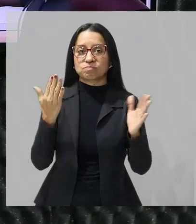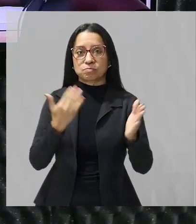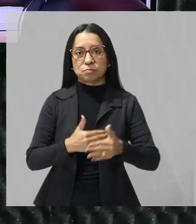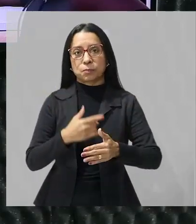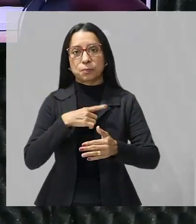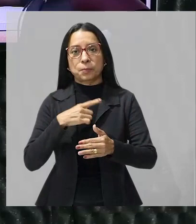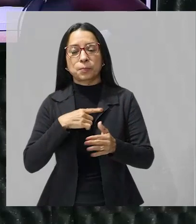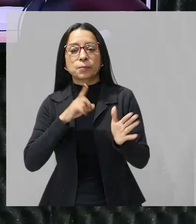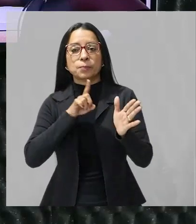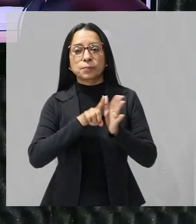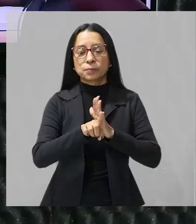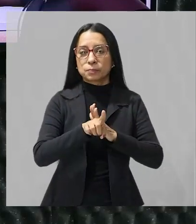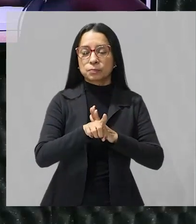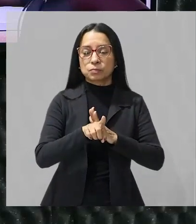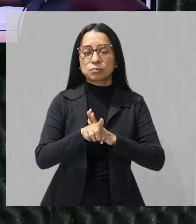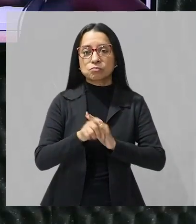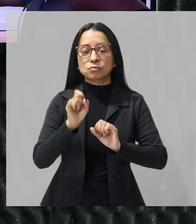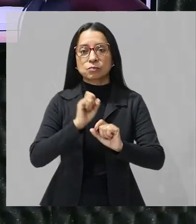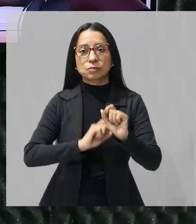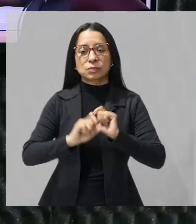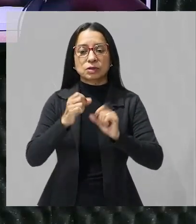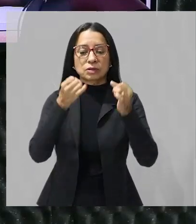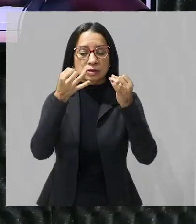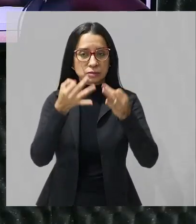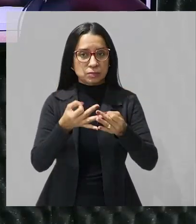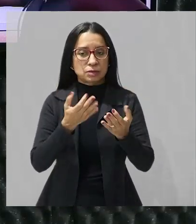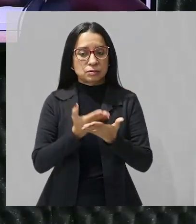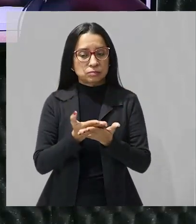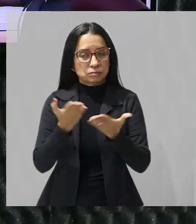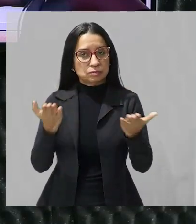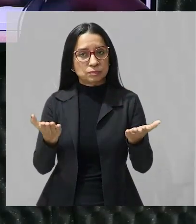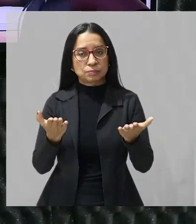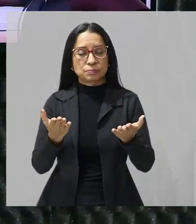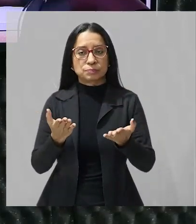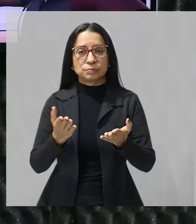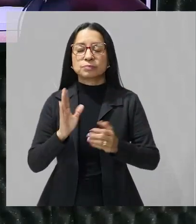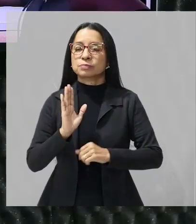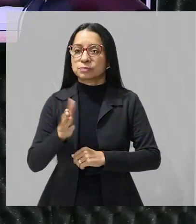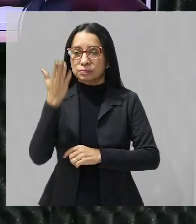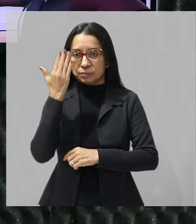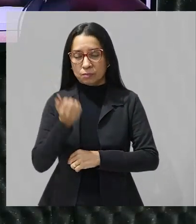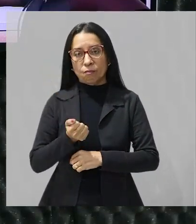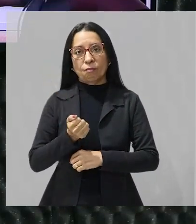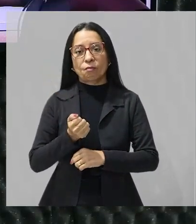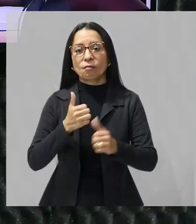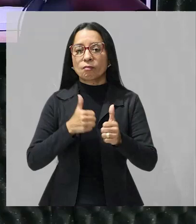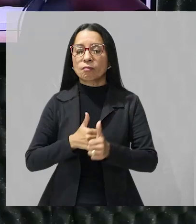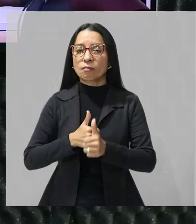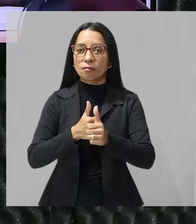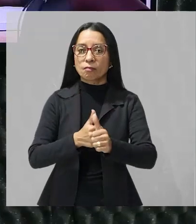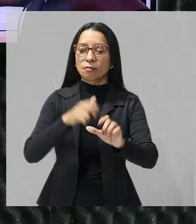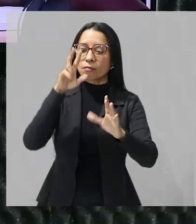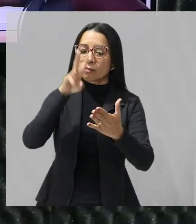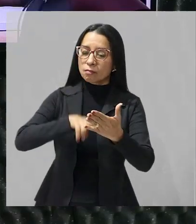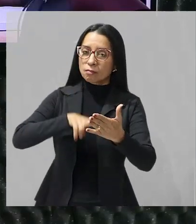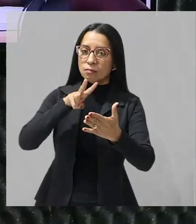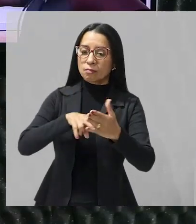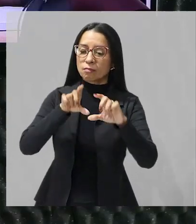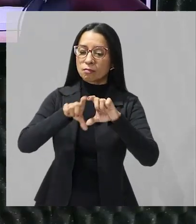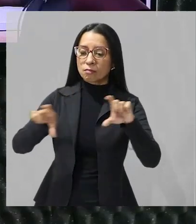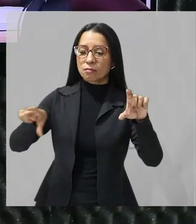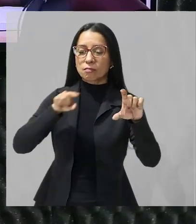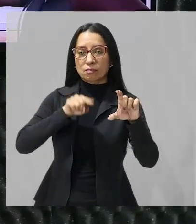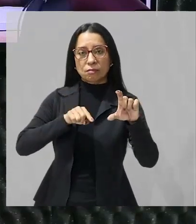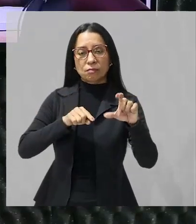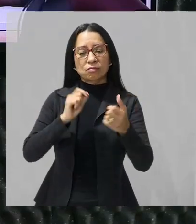trouxemos questões deles, tá? Para comentarmos aqui para vocês. Então, já sabe, né? Acompanhe a leitura.